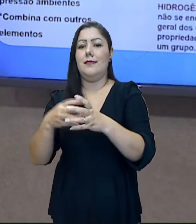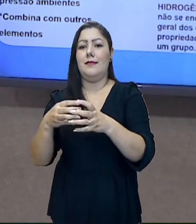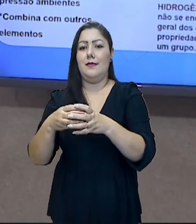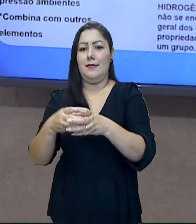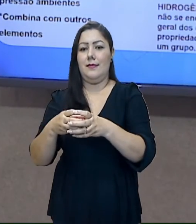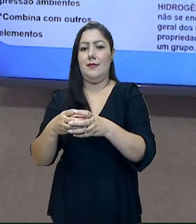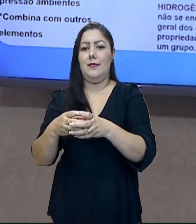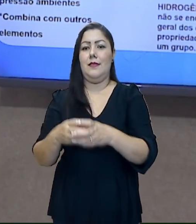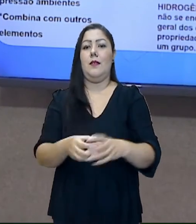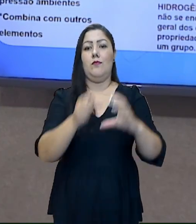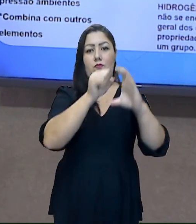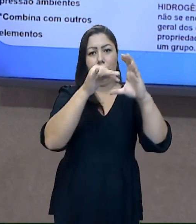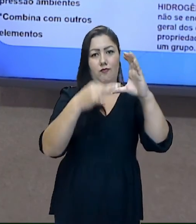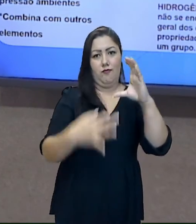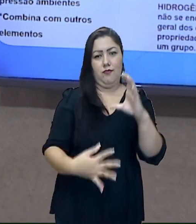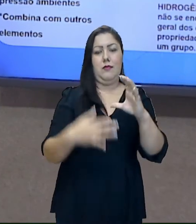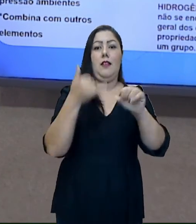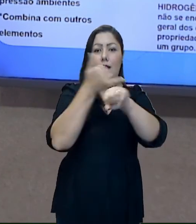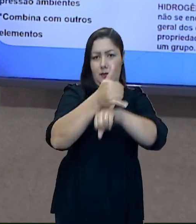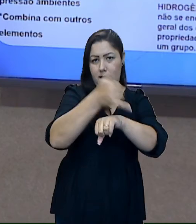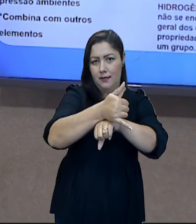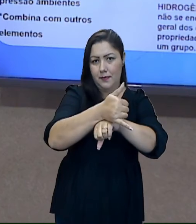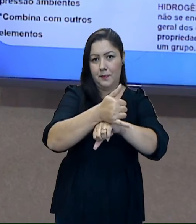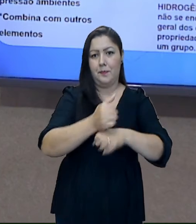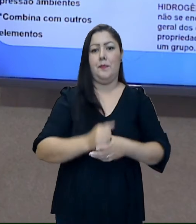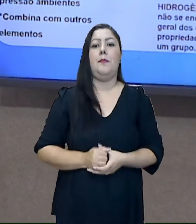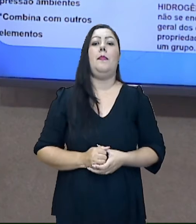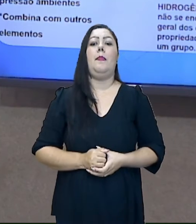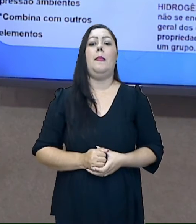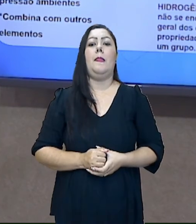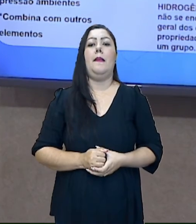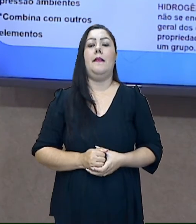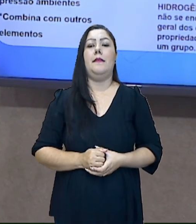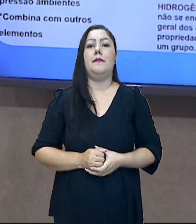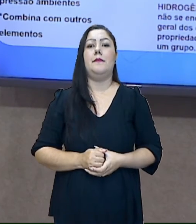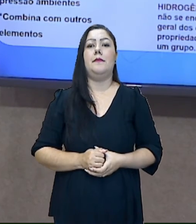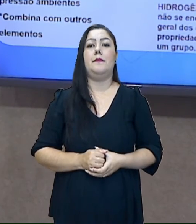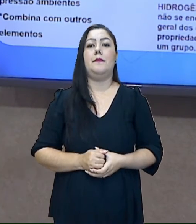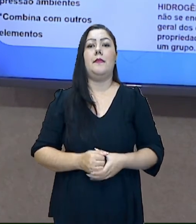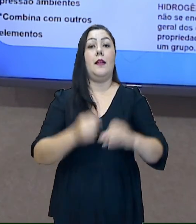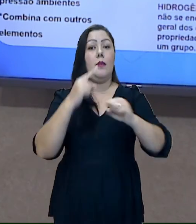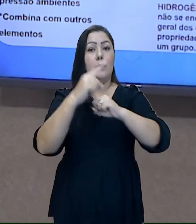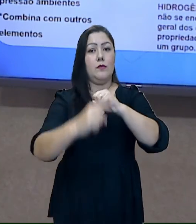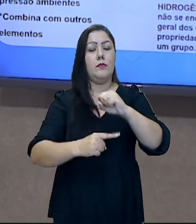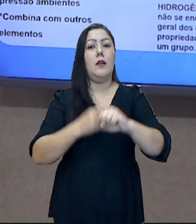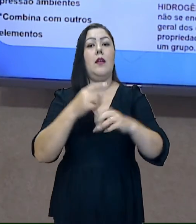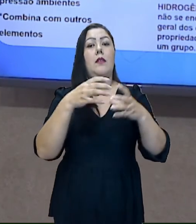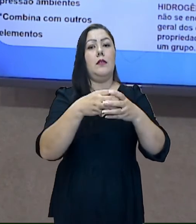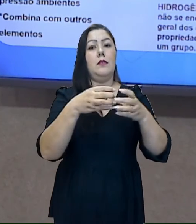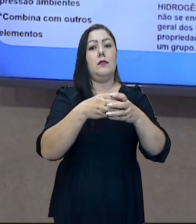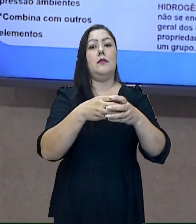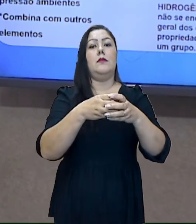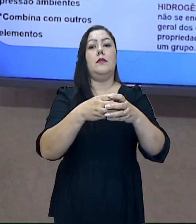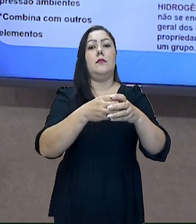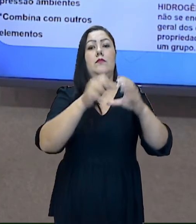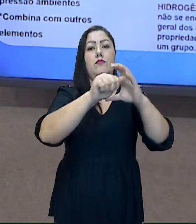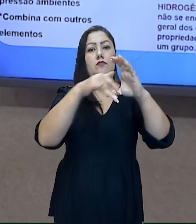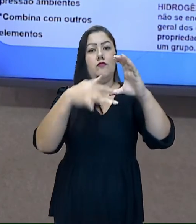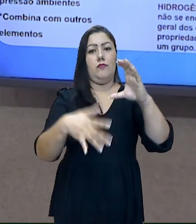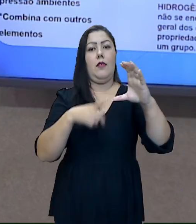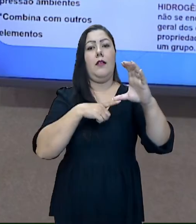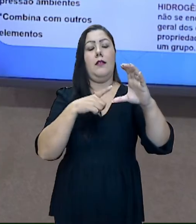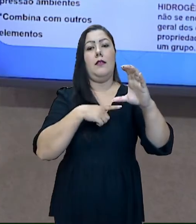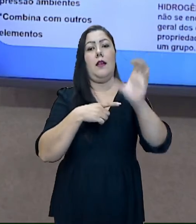são propriedades dos metais. Os elementos químicos que apresentam essas propriedades estão